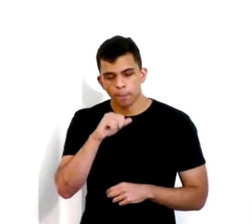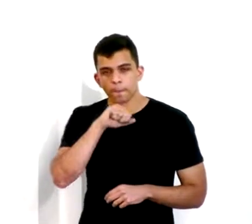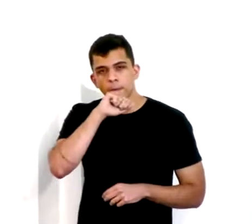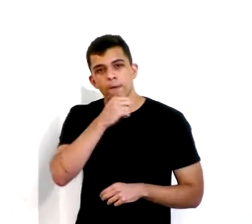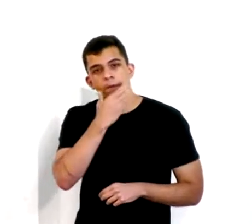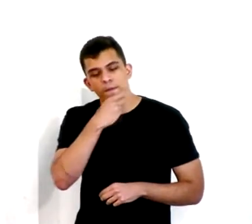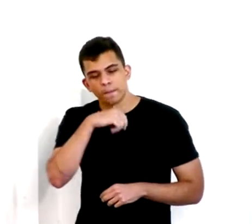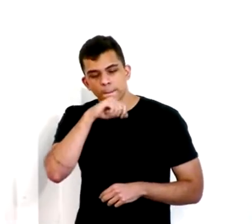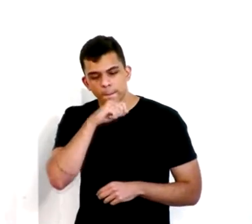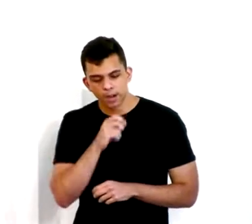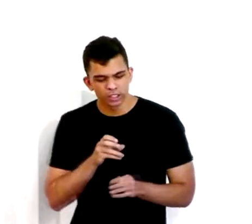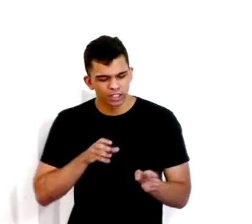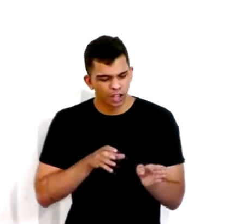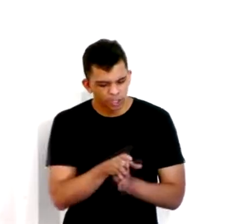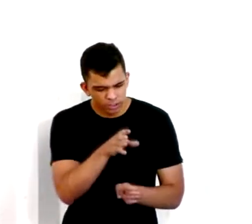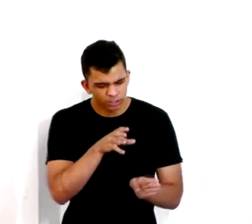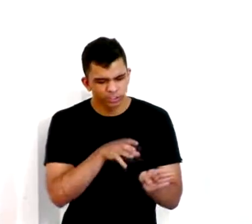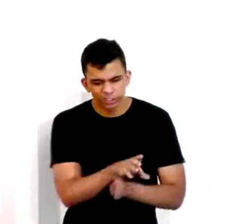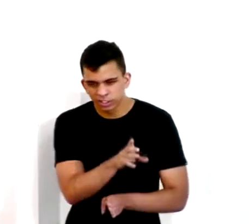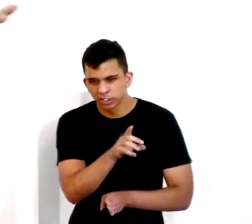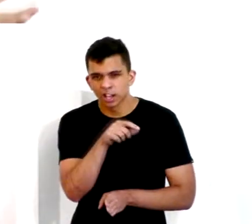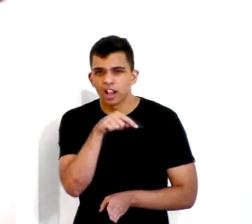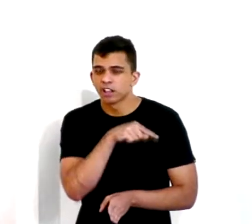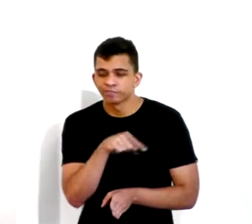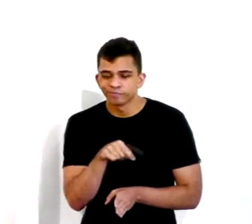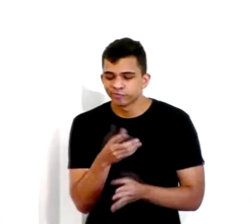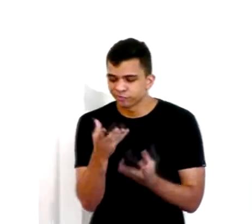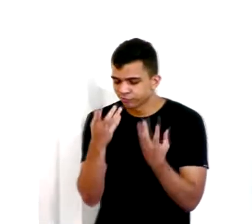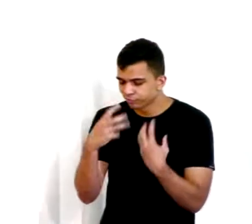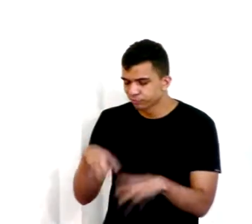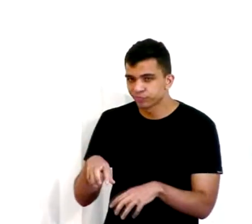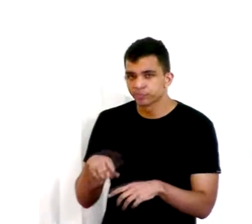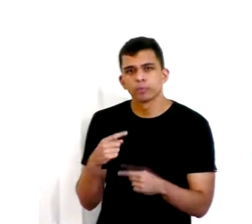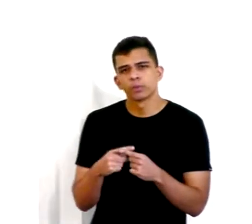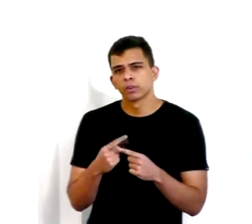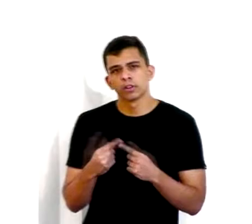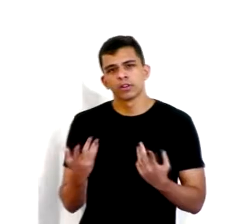pais? O que faz, queridos, irmãos,